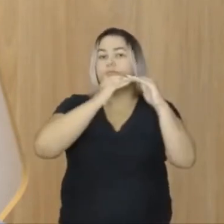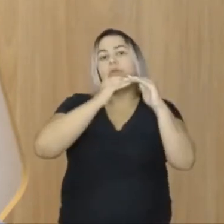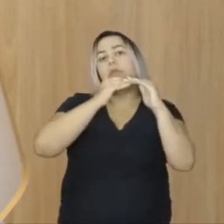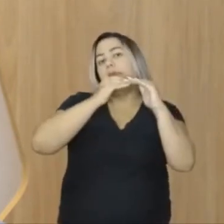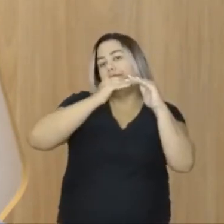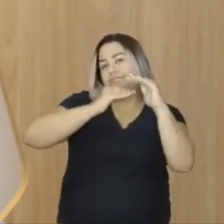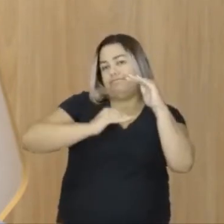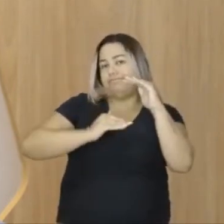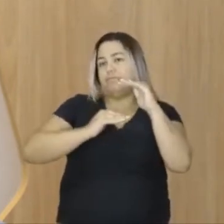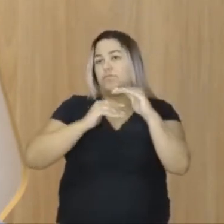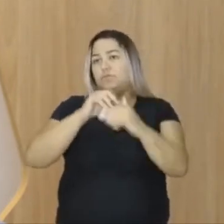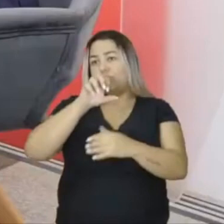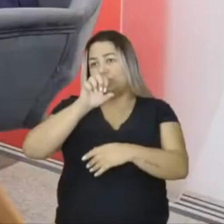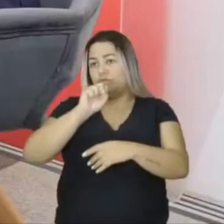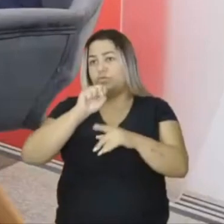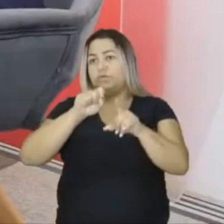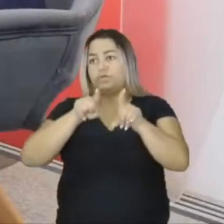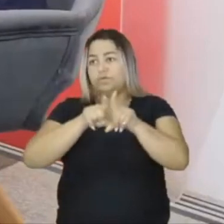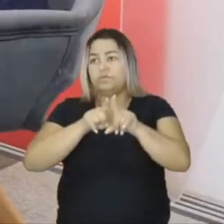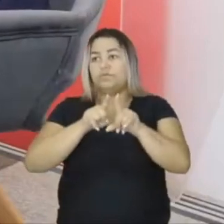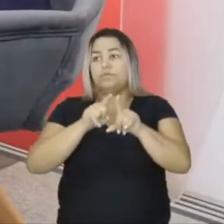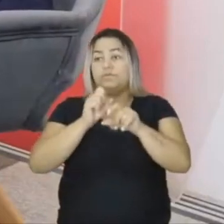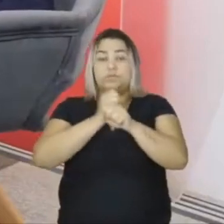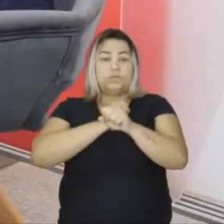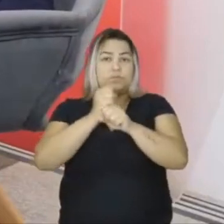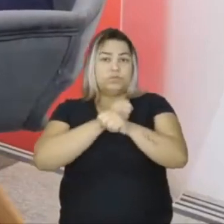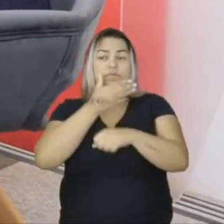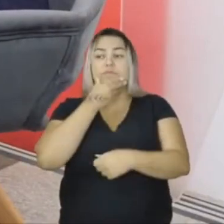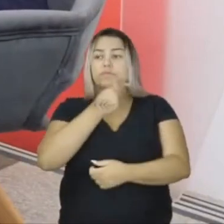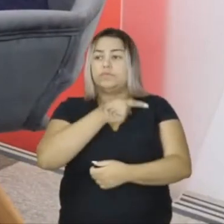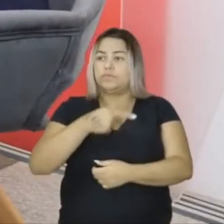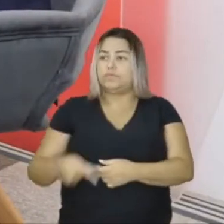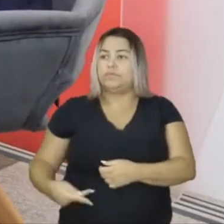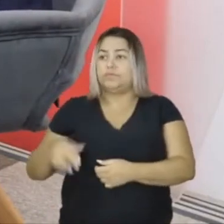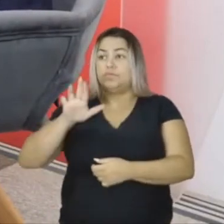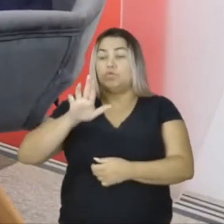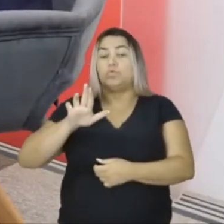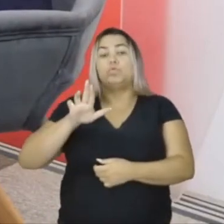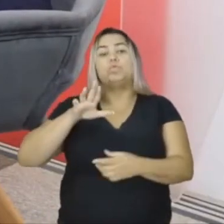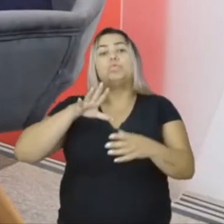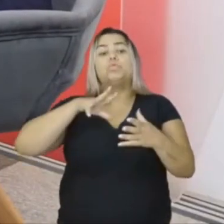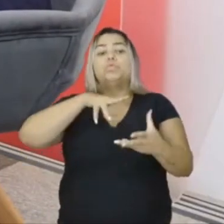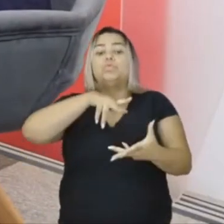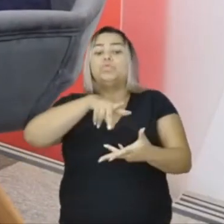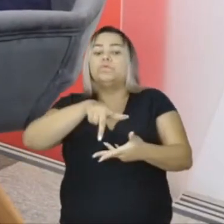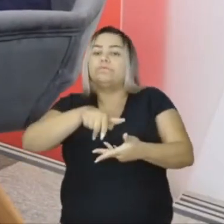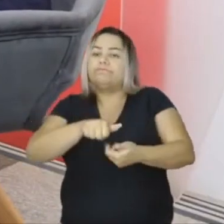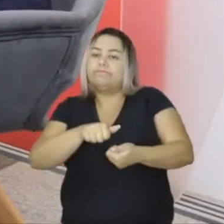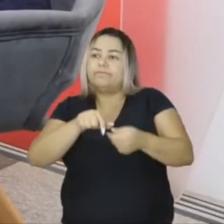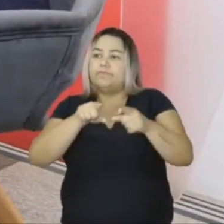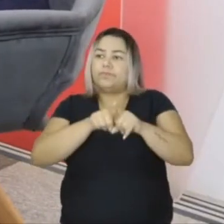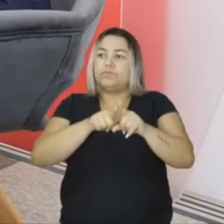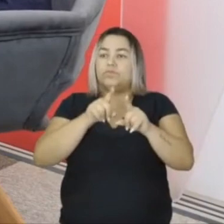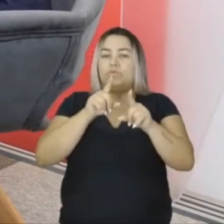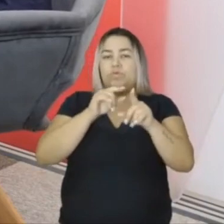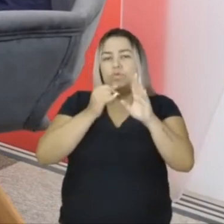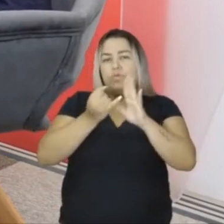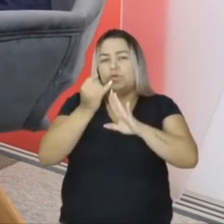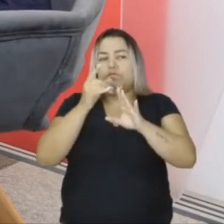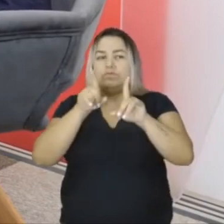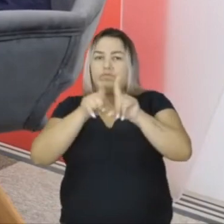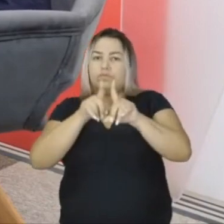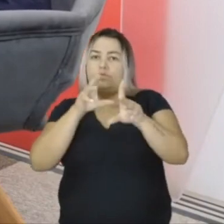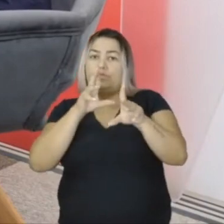pequenos, tirando os 8 anos do presidente Lula. Mas, no mundo aberto, você cobrar imposto do valor